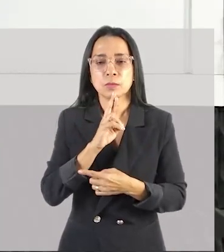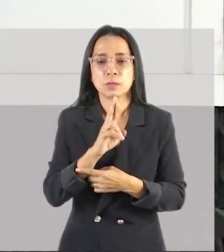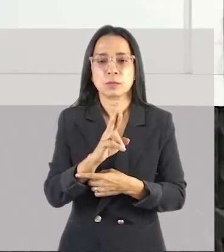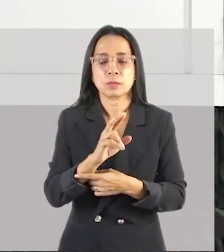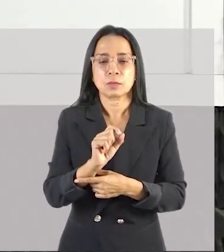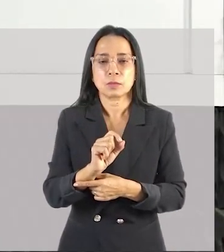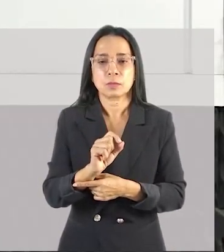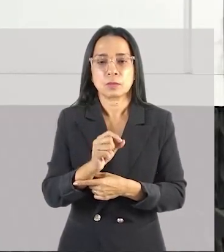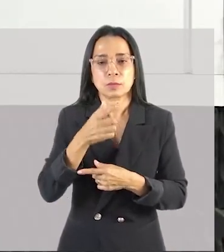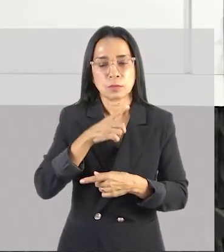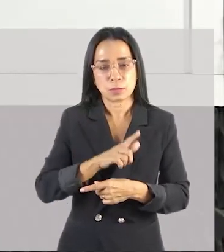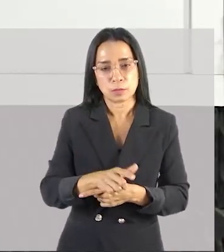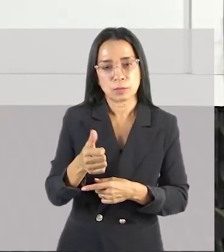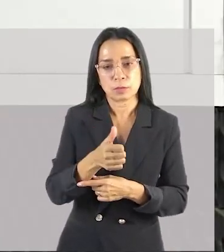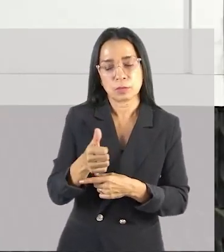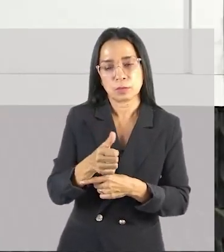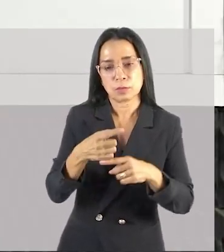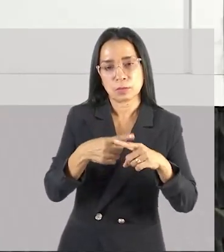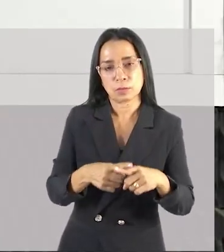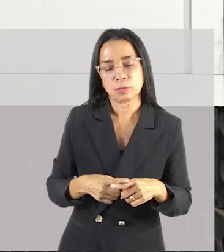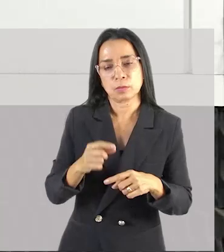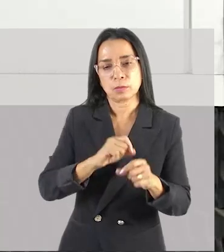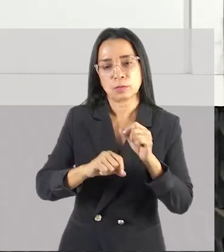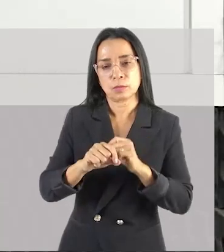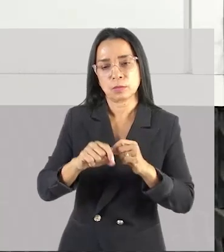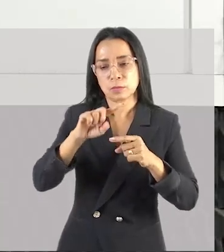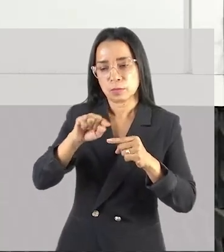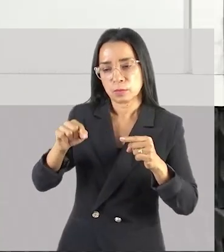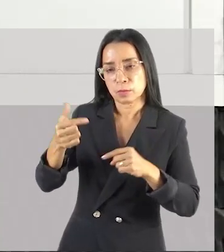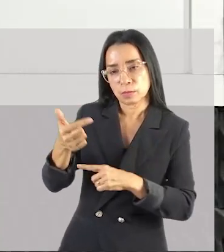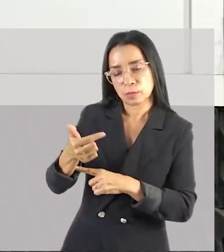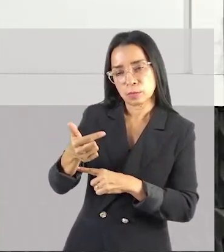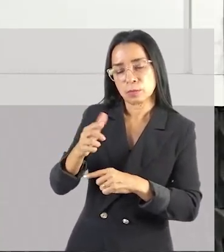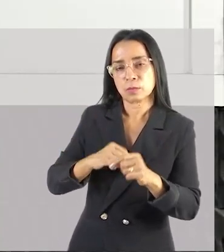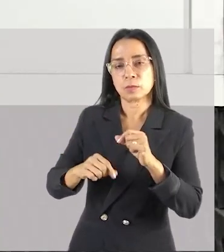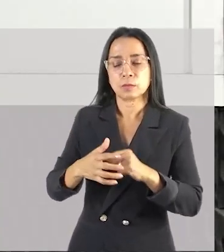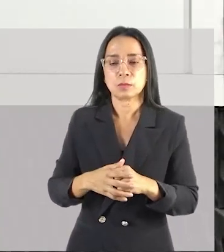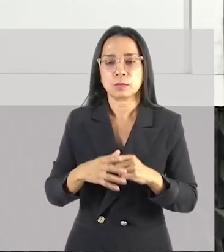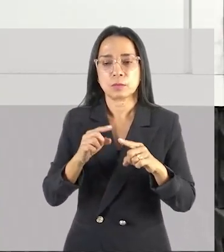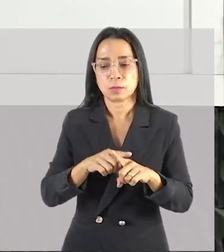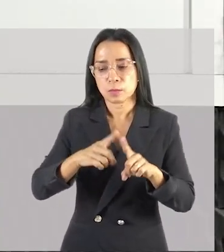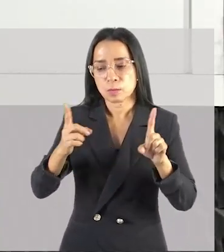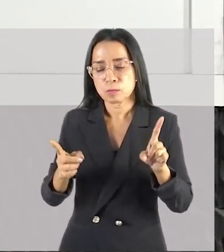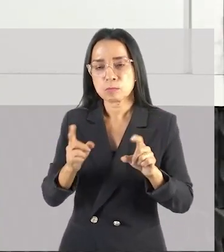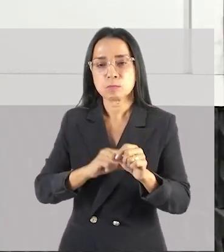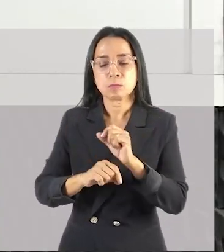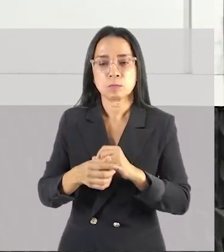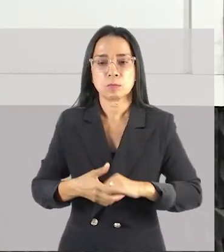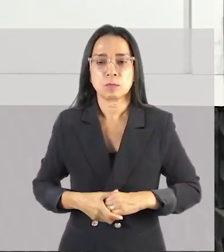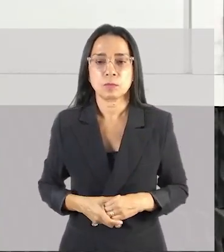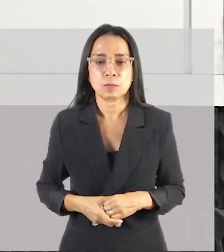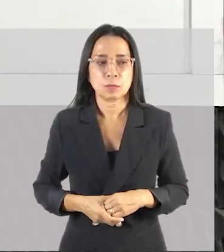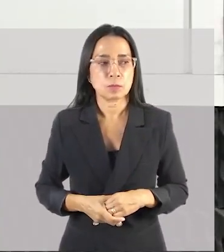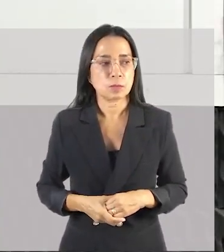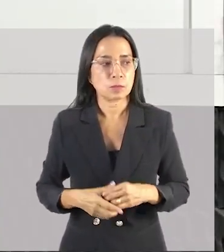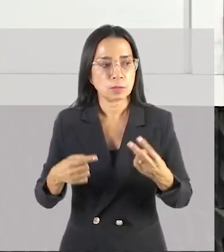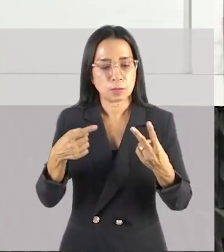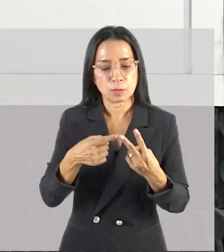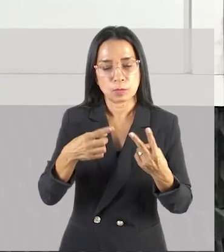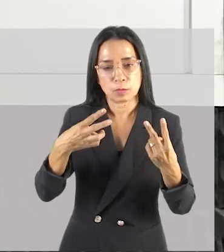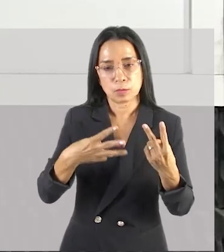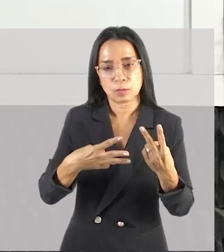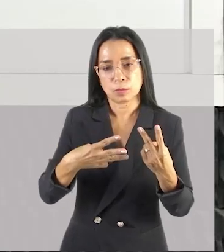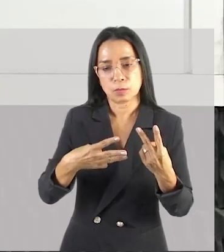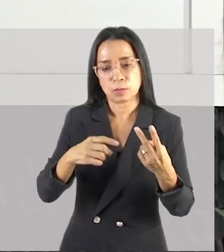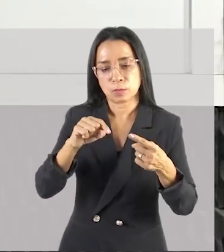fração? Repete a primeira, multiplica pelo inverso da segunda. Então nós vamos ter raiz de 3 sobre